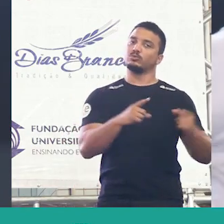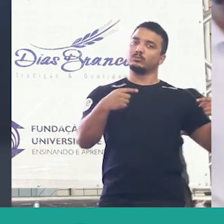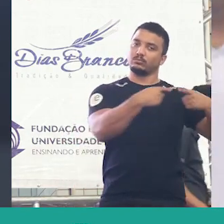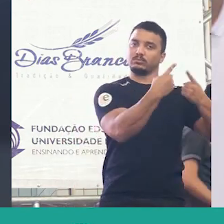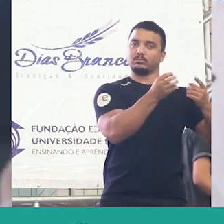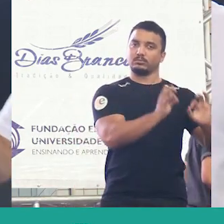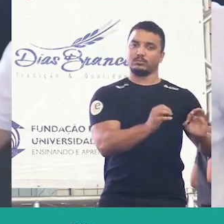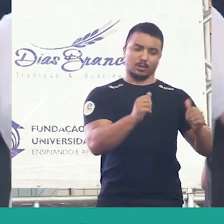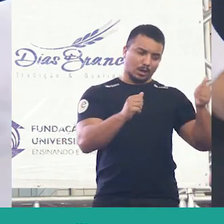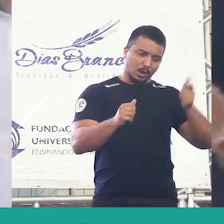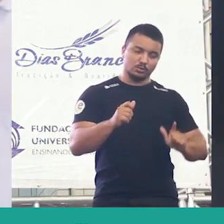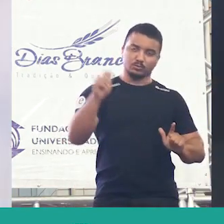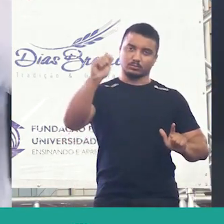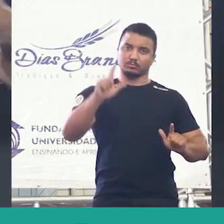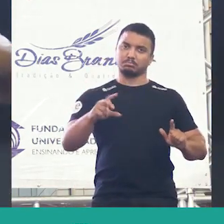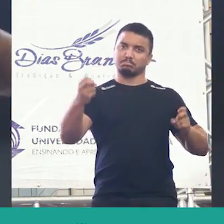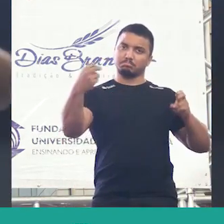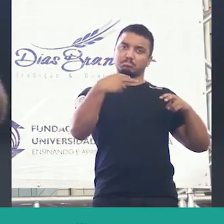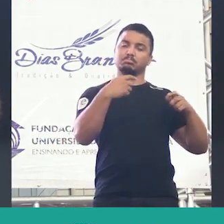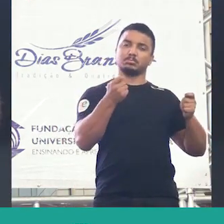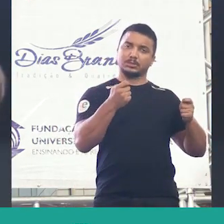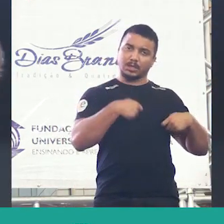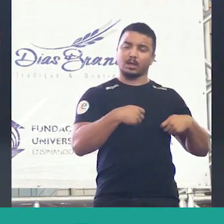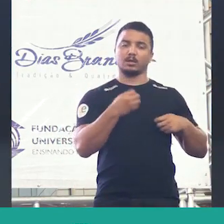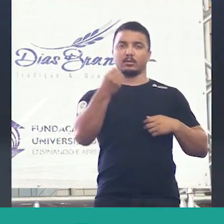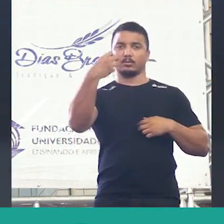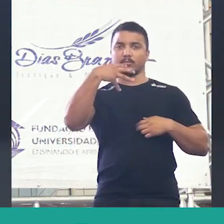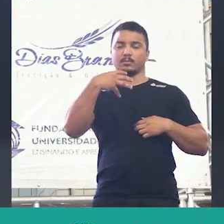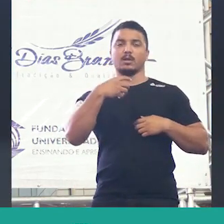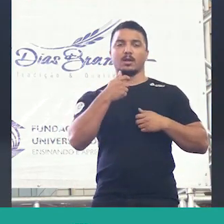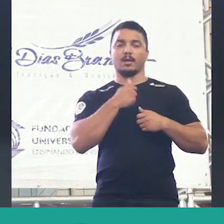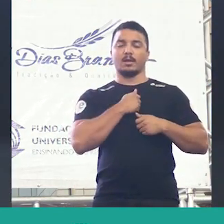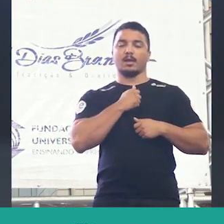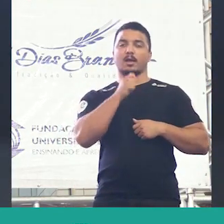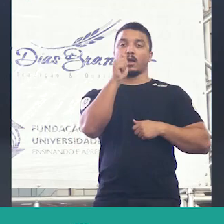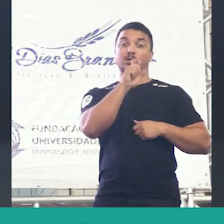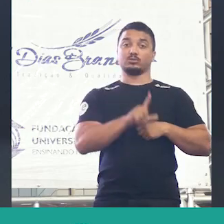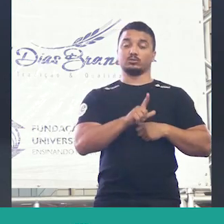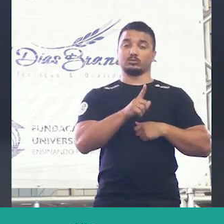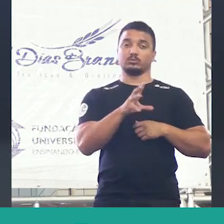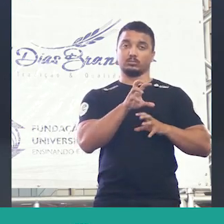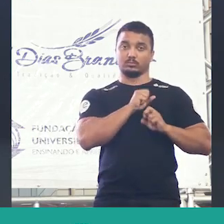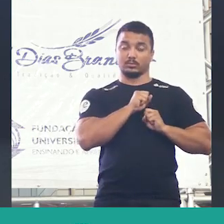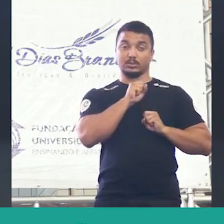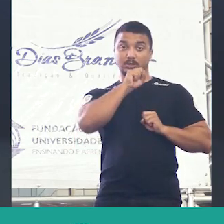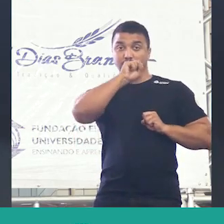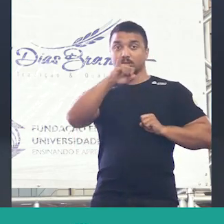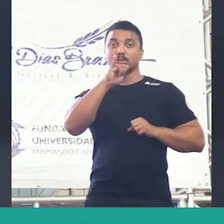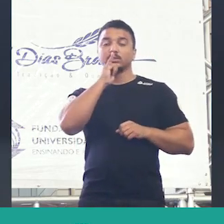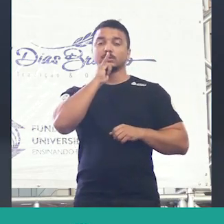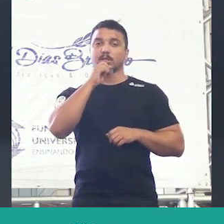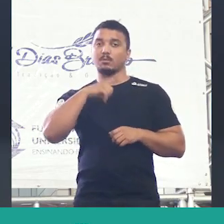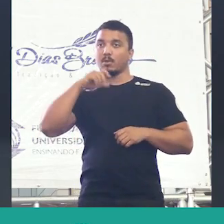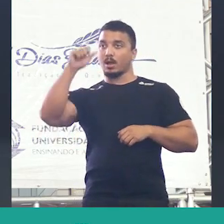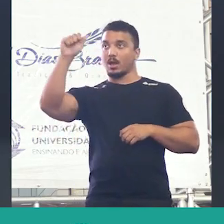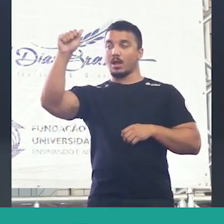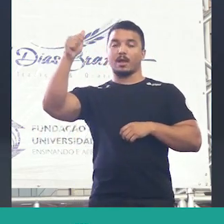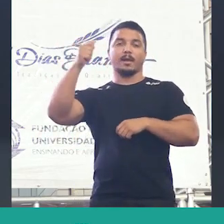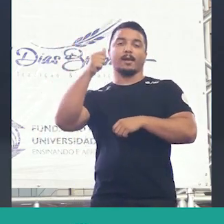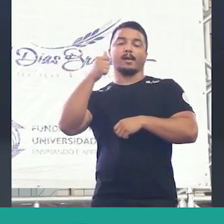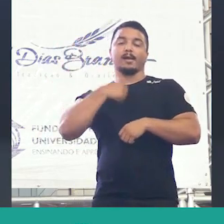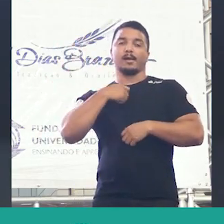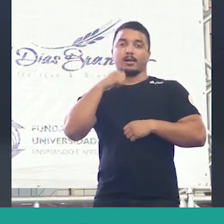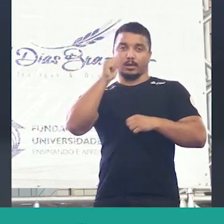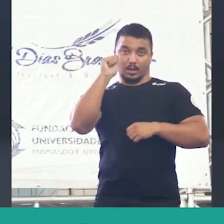Azul. Se ela é azul e eu incido luz azul, eu vou vê-la azul. Se minha blusa é azul e eu incidir